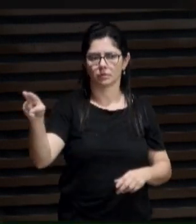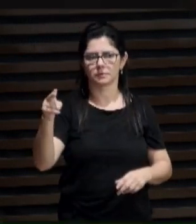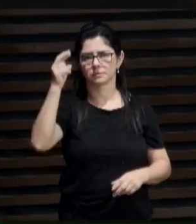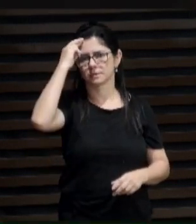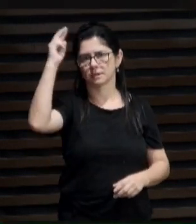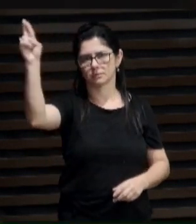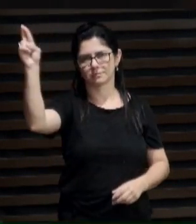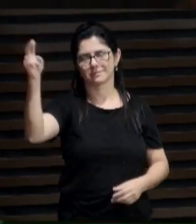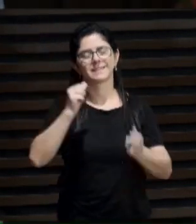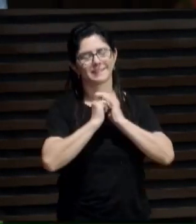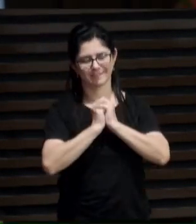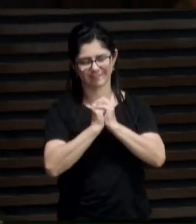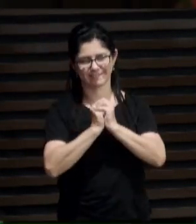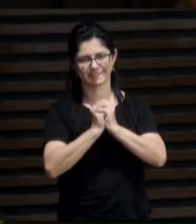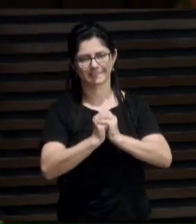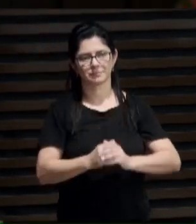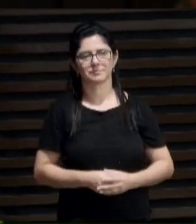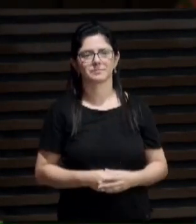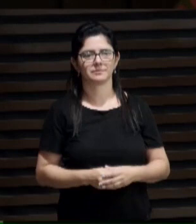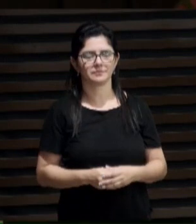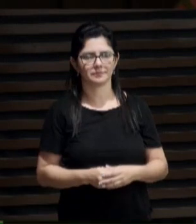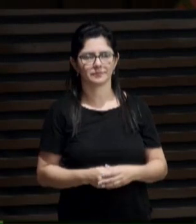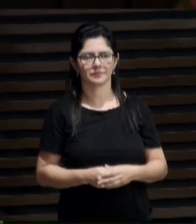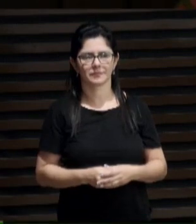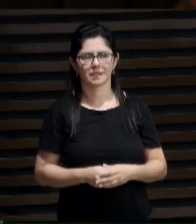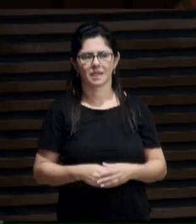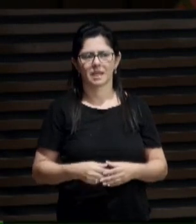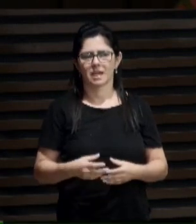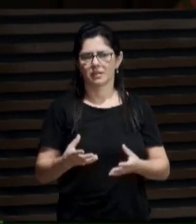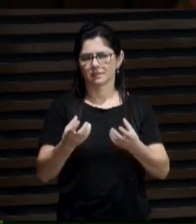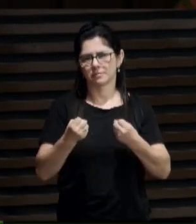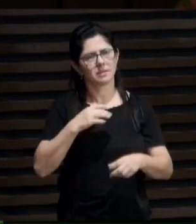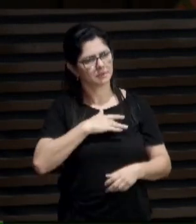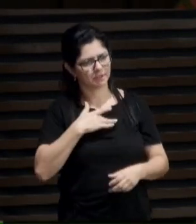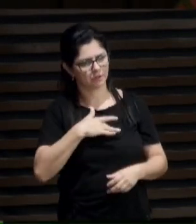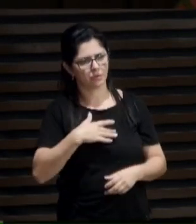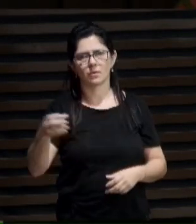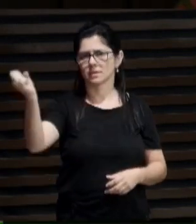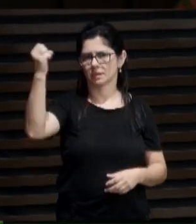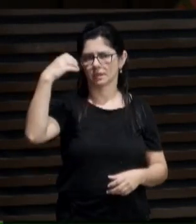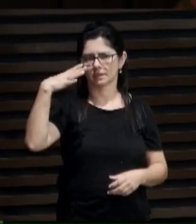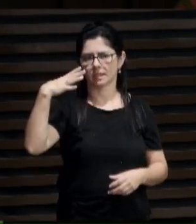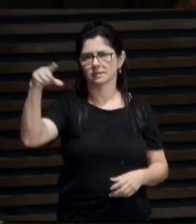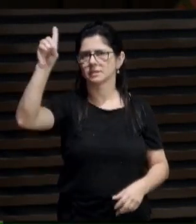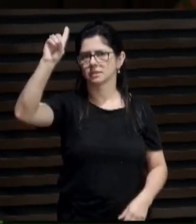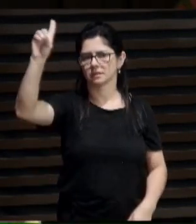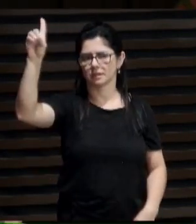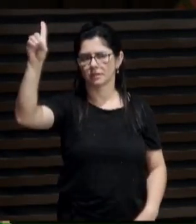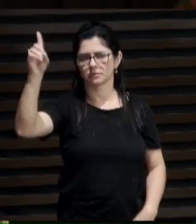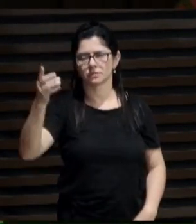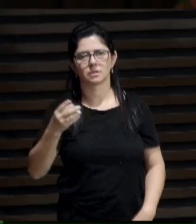Senhor. Amém. Ao considerar a misericórdia e a graça de Deus em sua